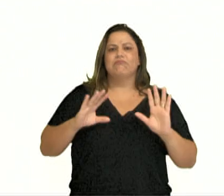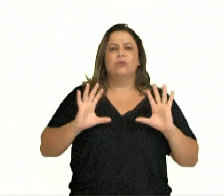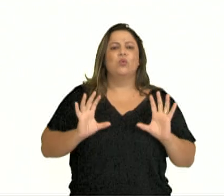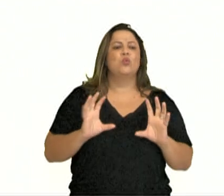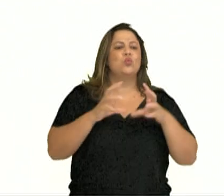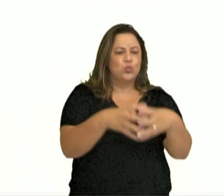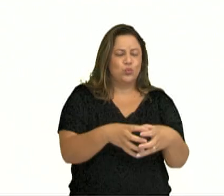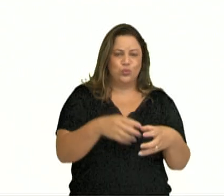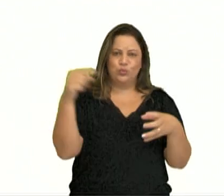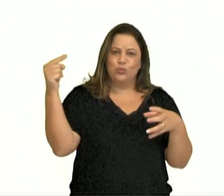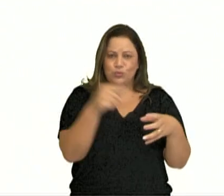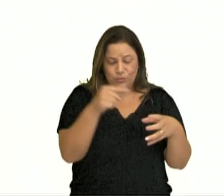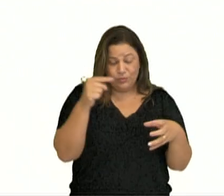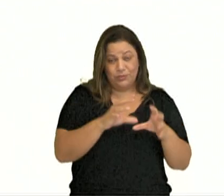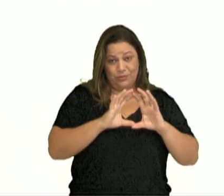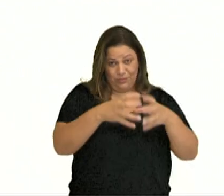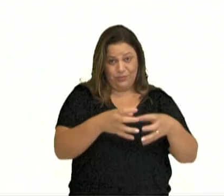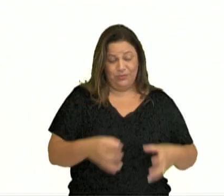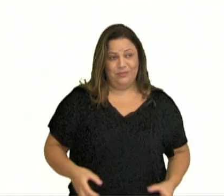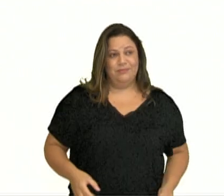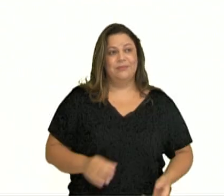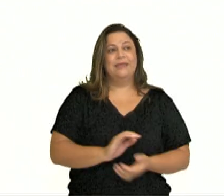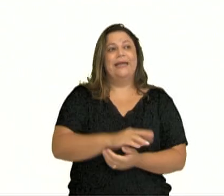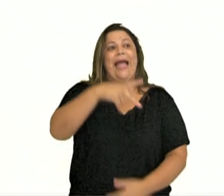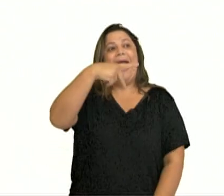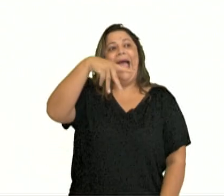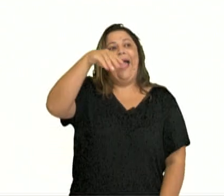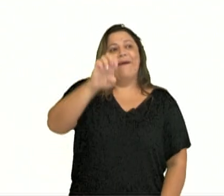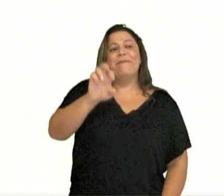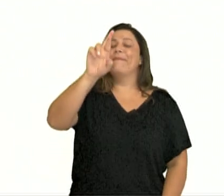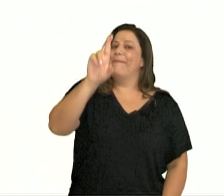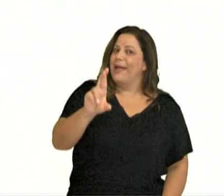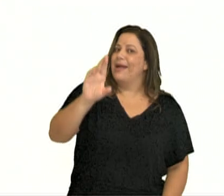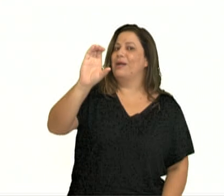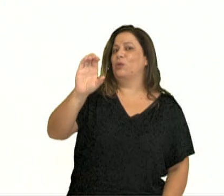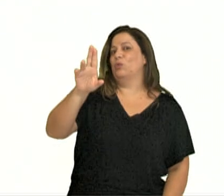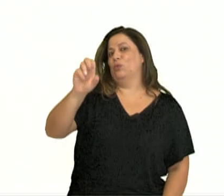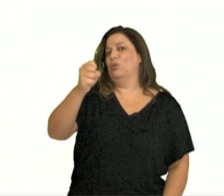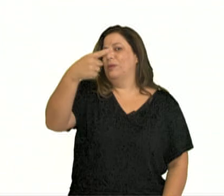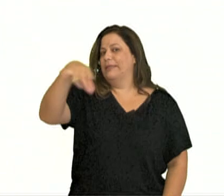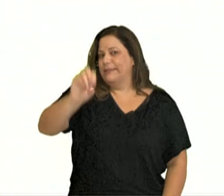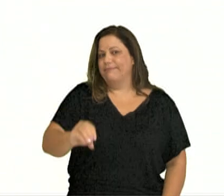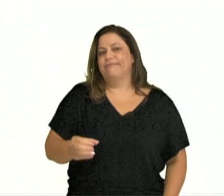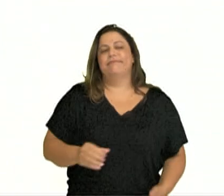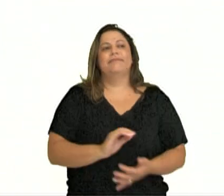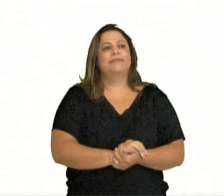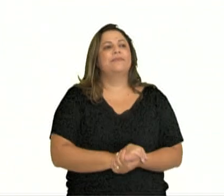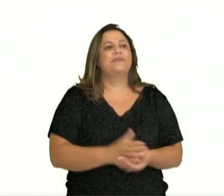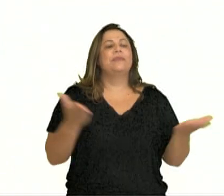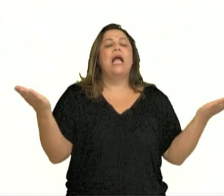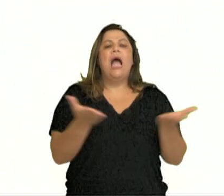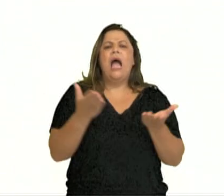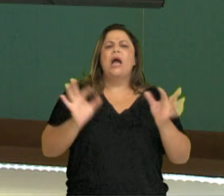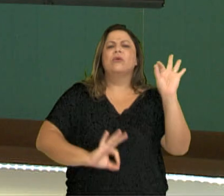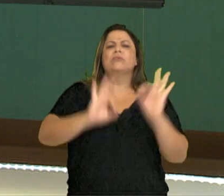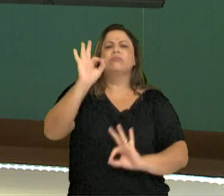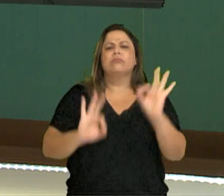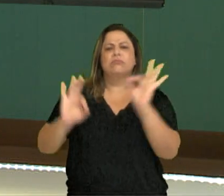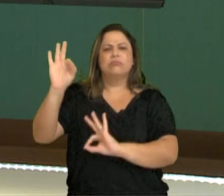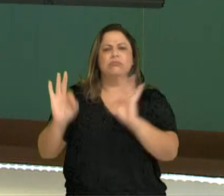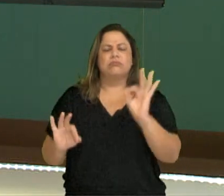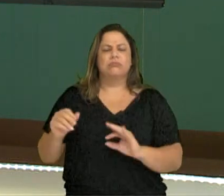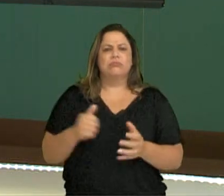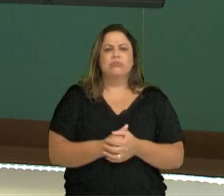são instrumentos de percussão. Percussão, me perdoa, galera. Olha lá, e como se organizam